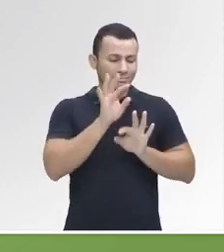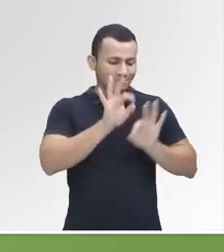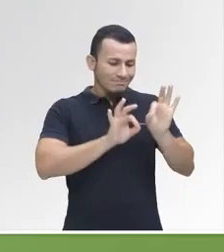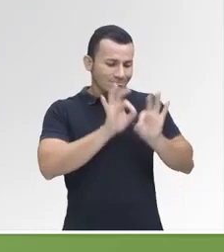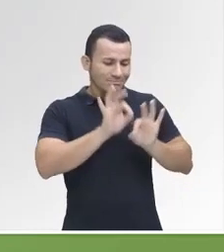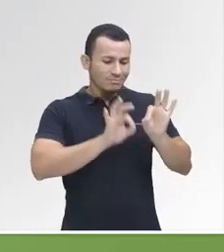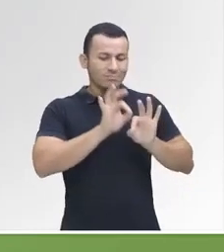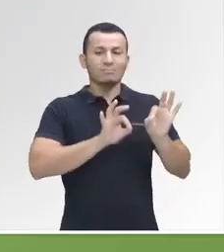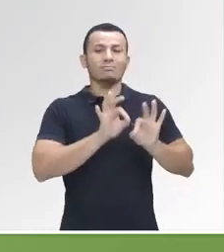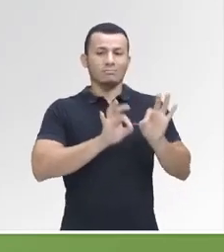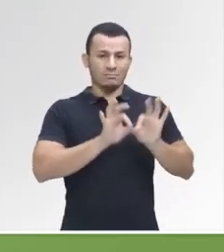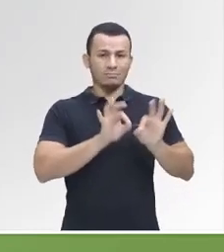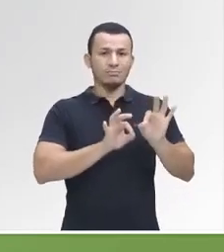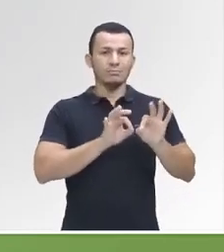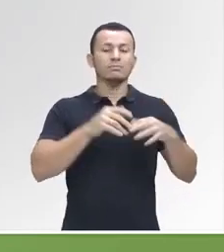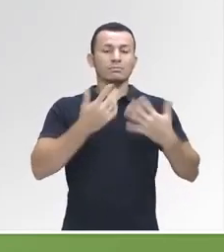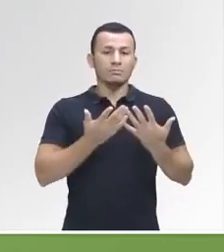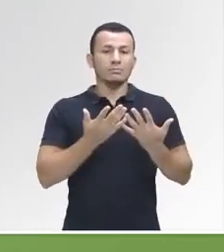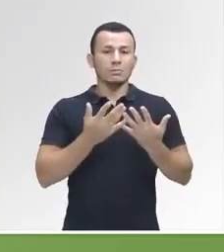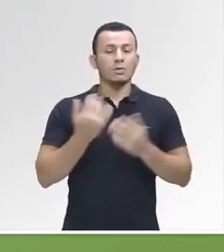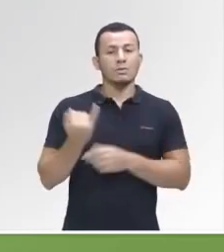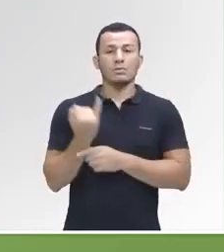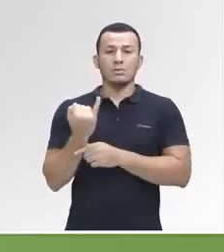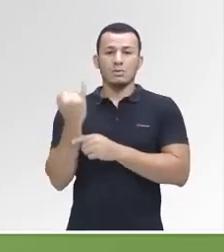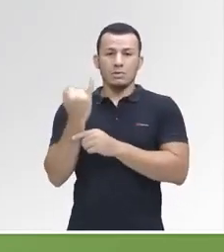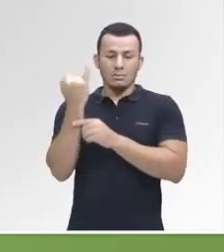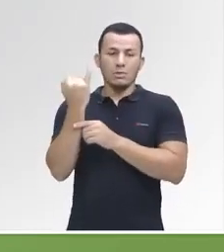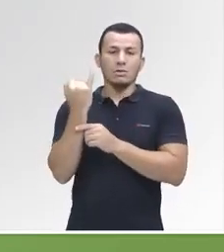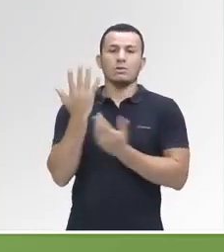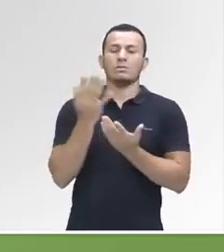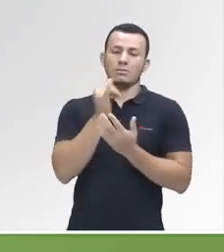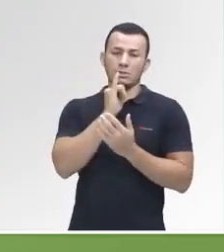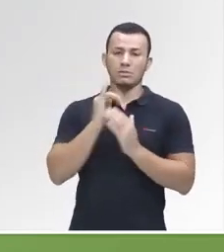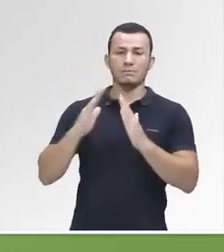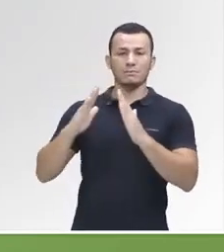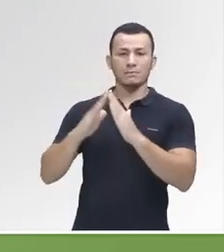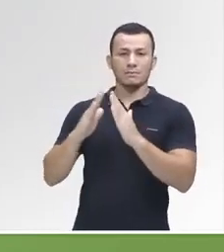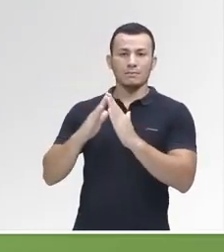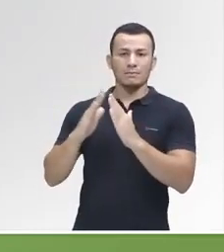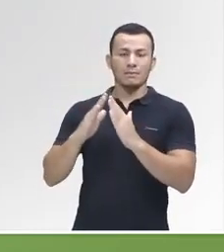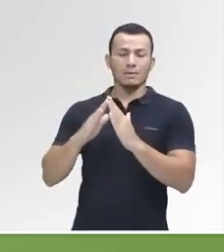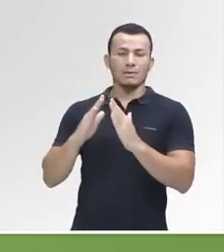Então, por isso que é necessário que você tenha em casa, né, como